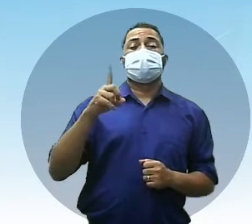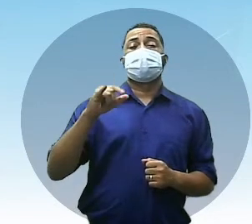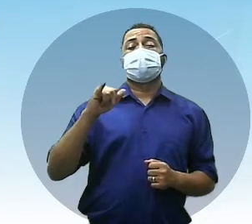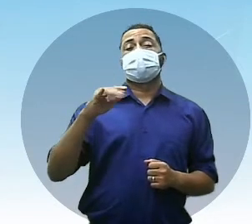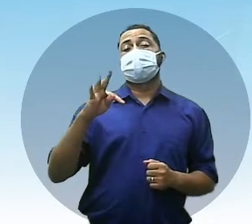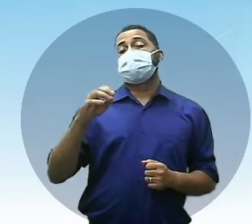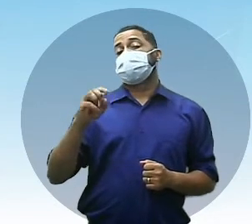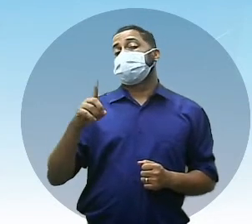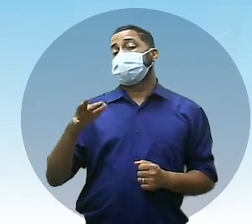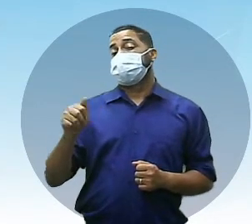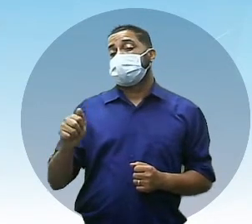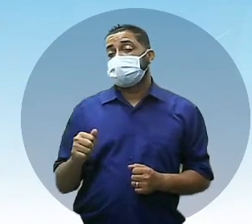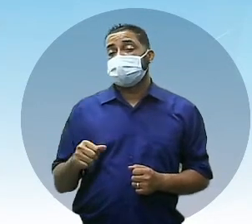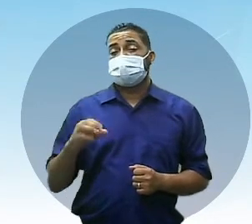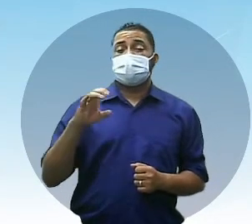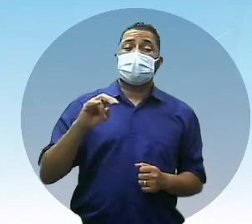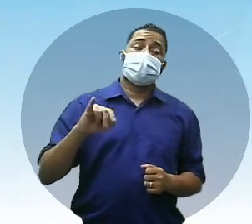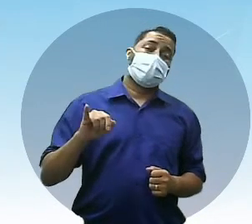Ditadura